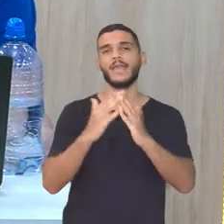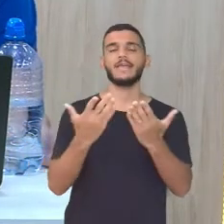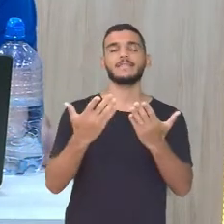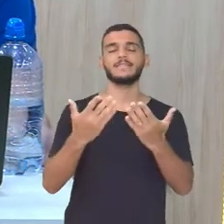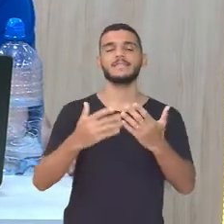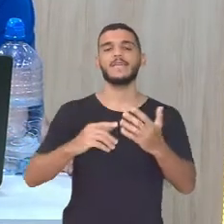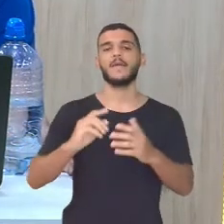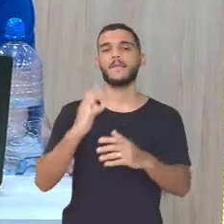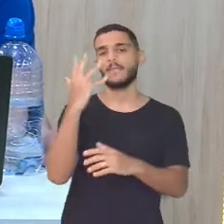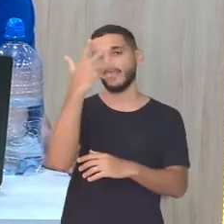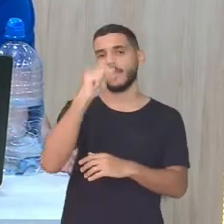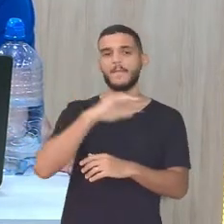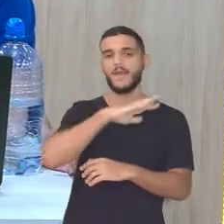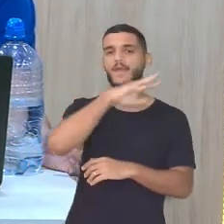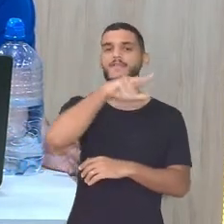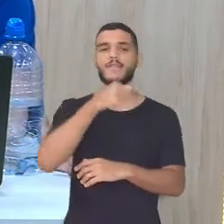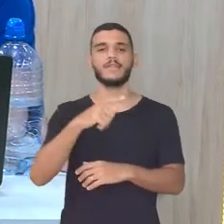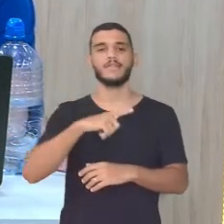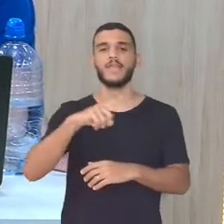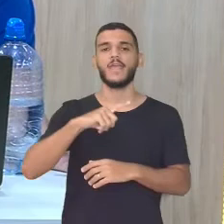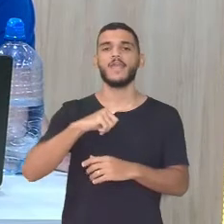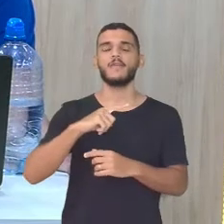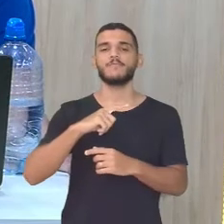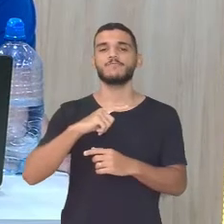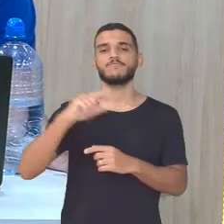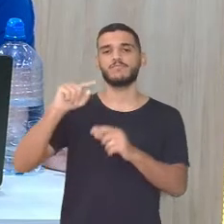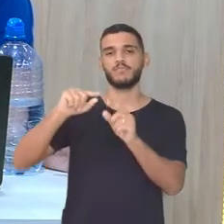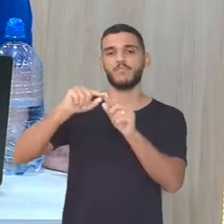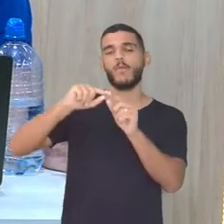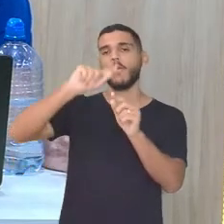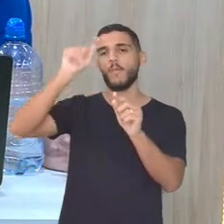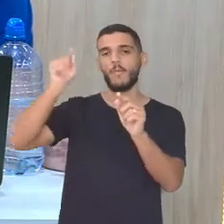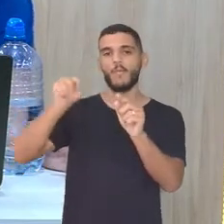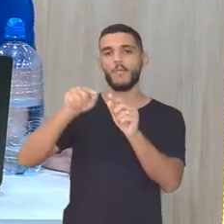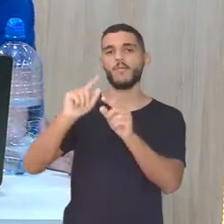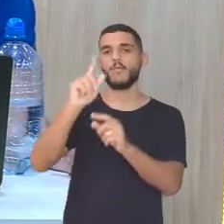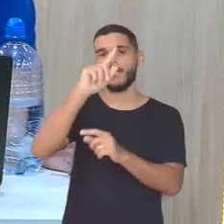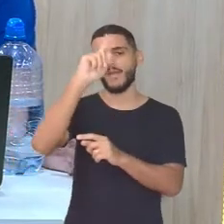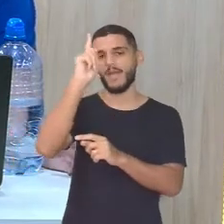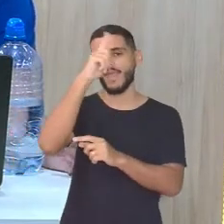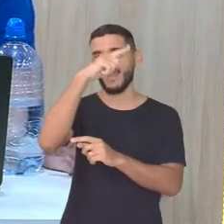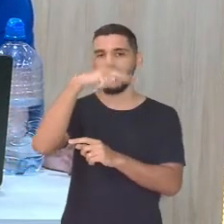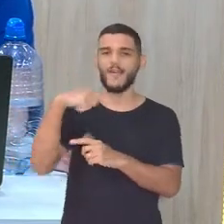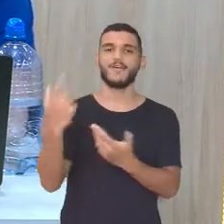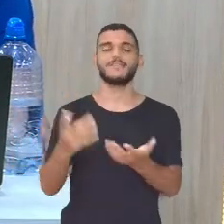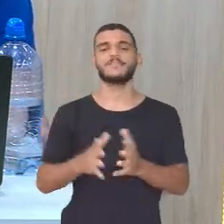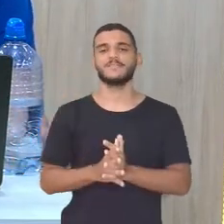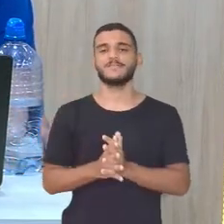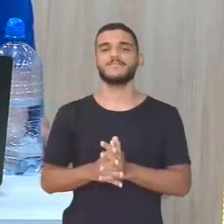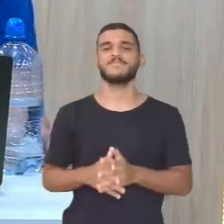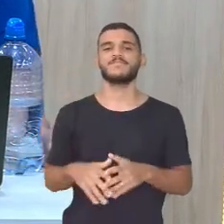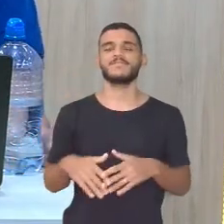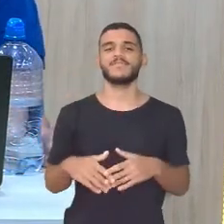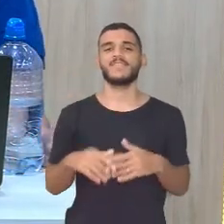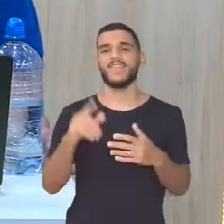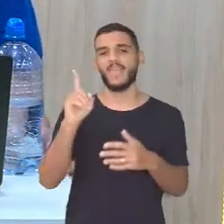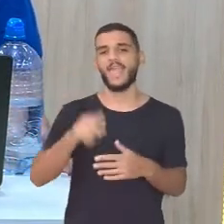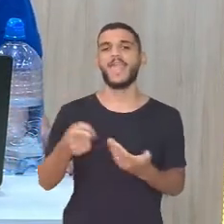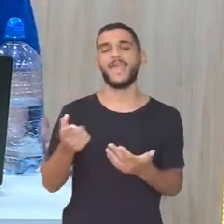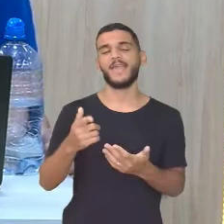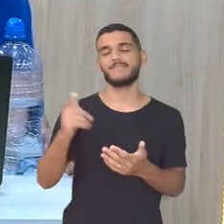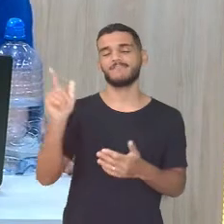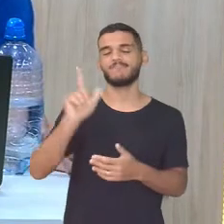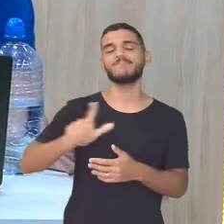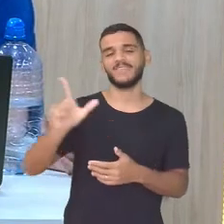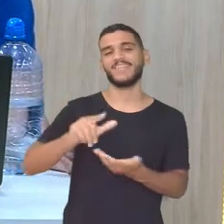Lumière, né? o relógio. Horloge, né? Horloge. Horloge. É um relógio em francês, né? É verdade. É bem literal,